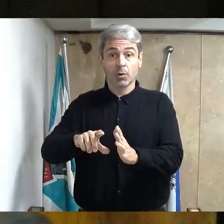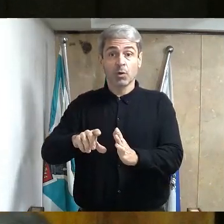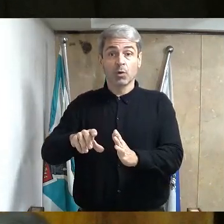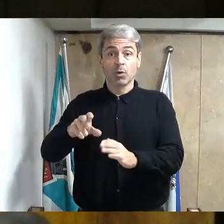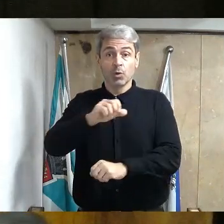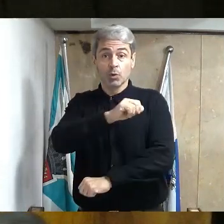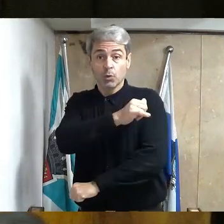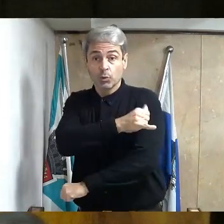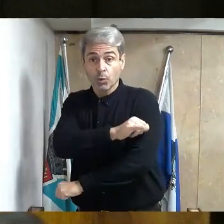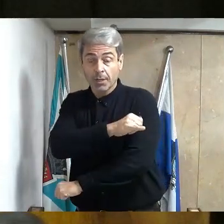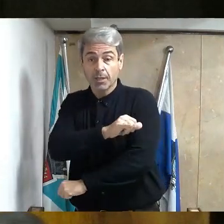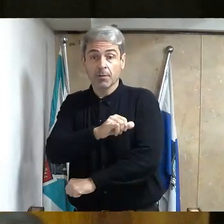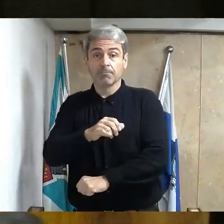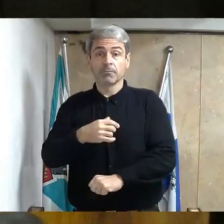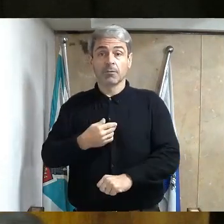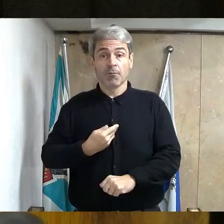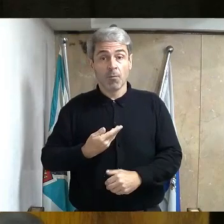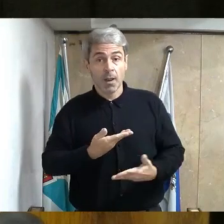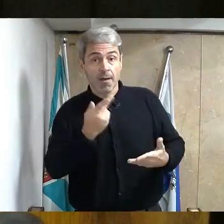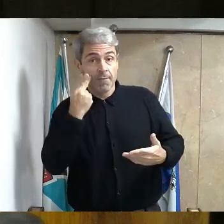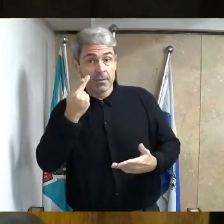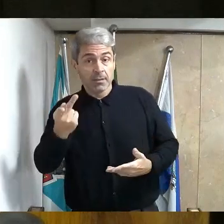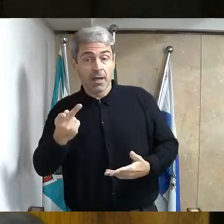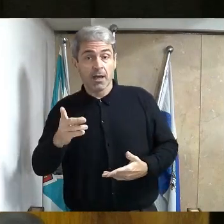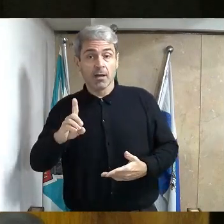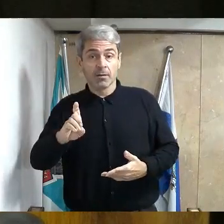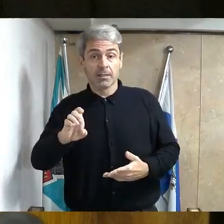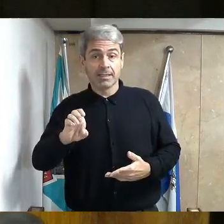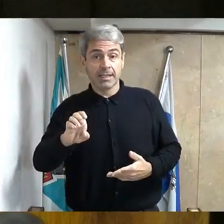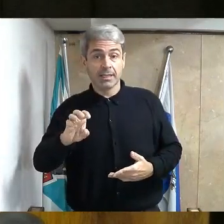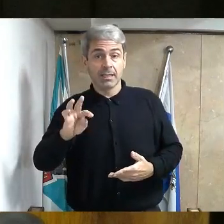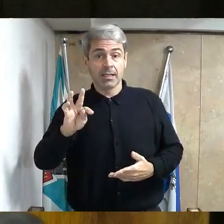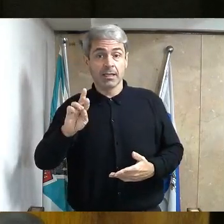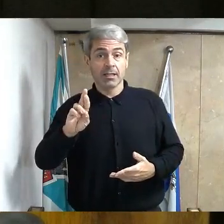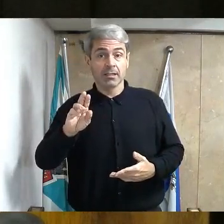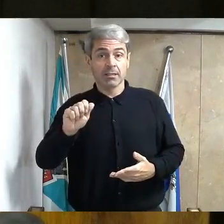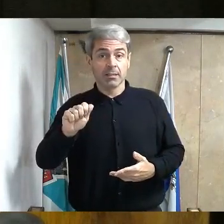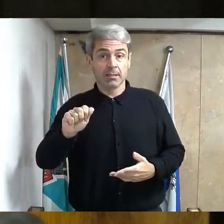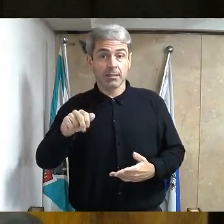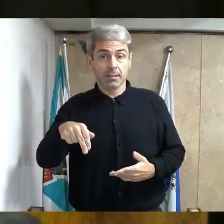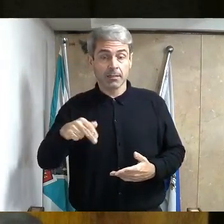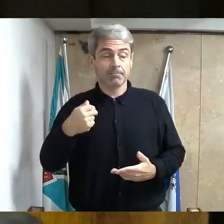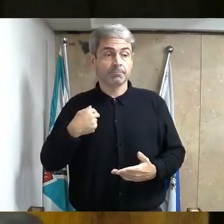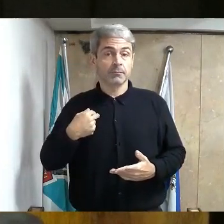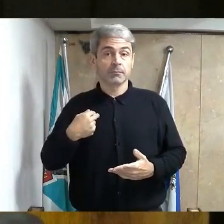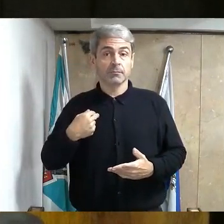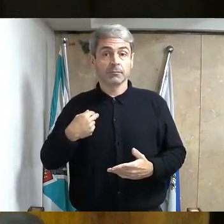eu, o vereador Dr. Maurício, o vereador Boquinha, nós fomos lá protocolar